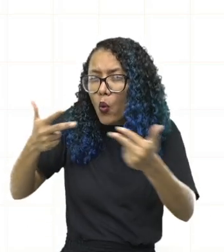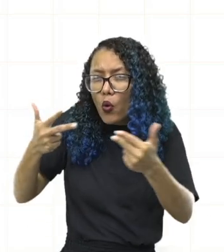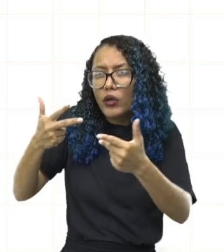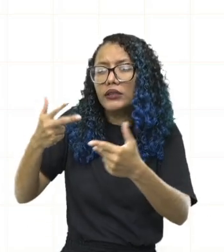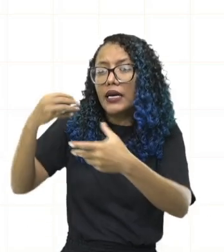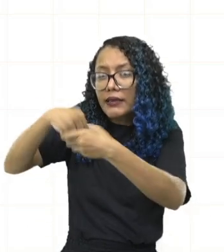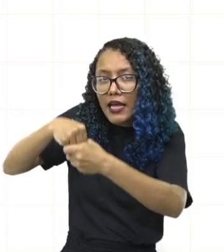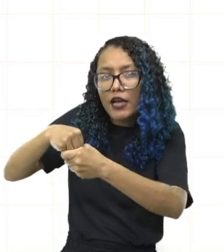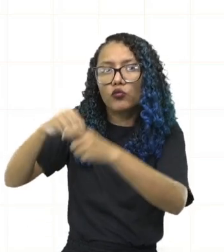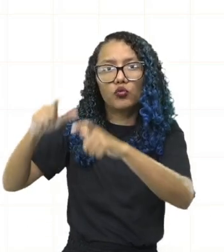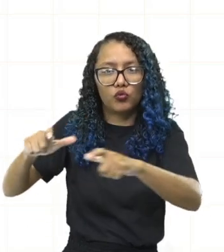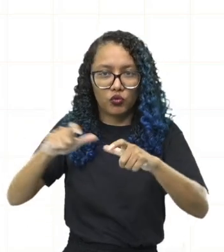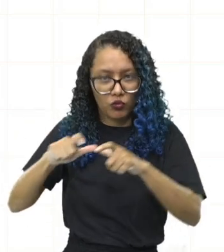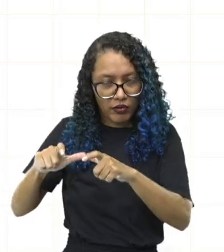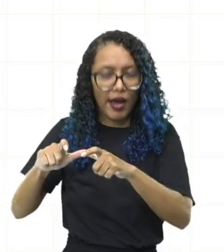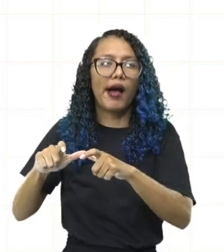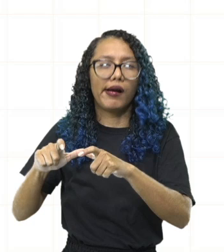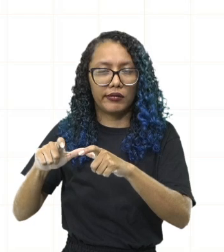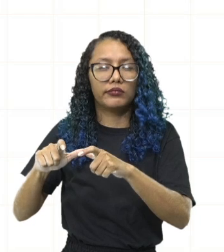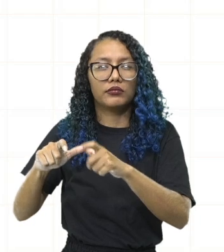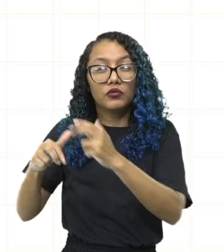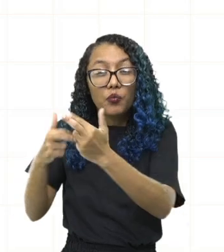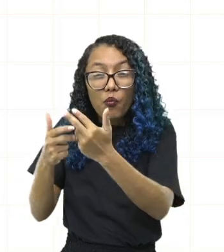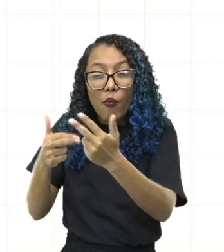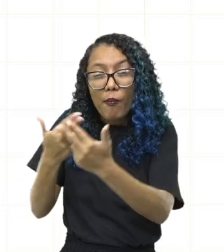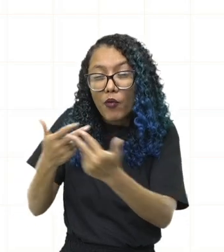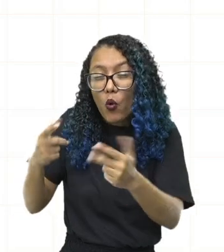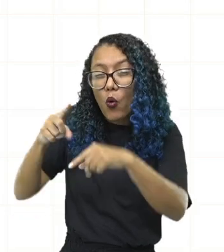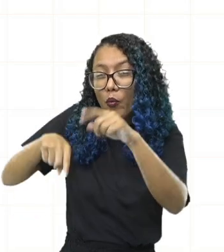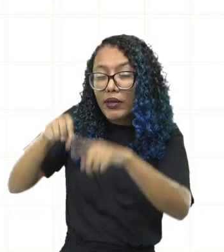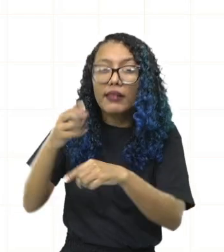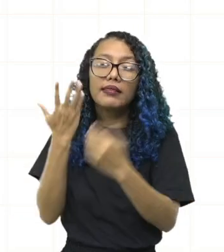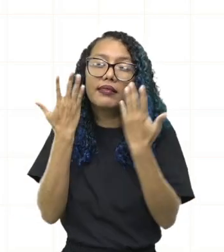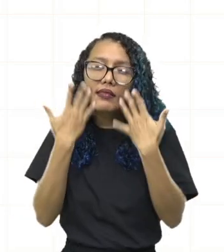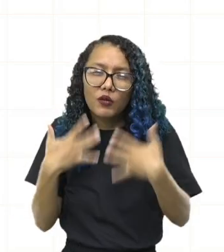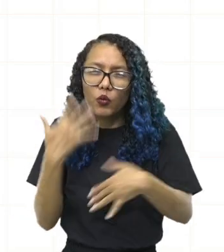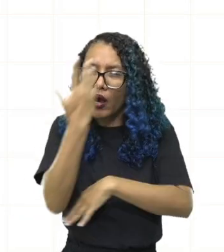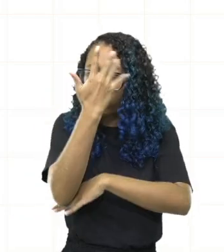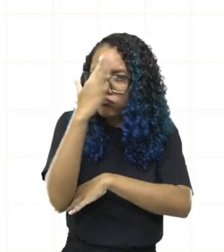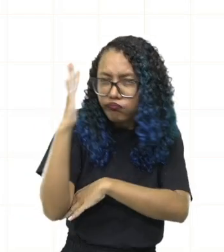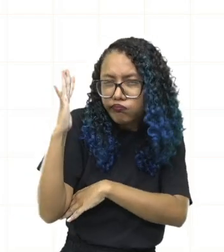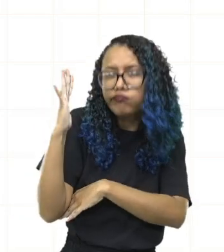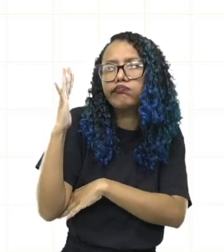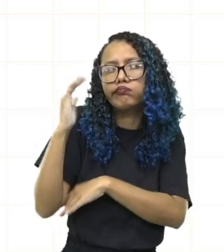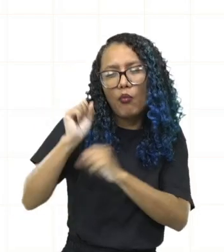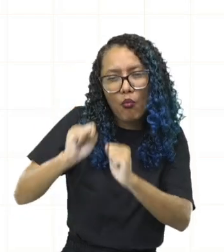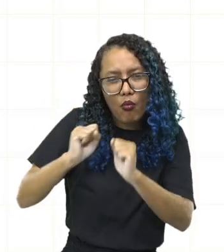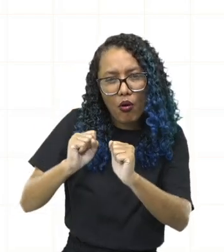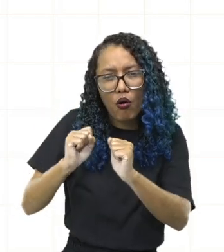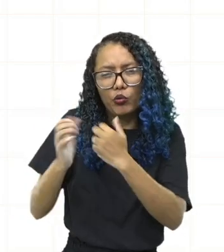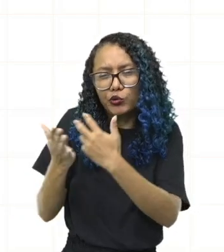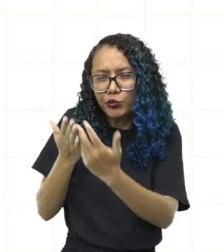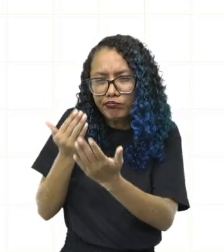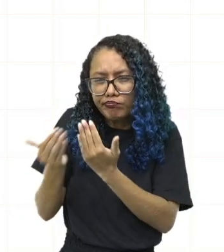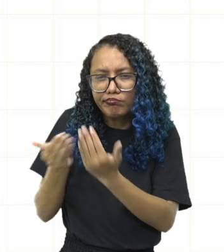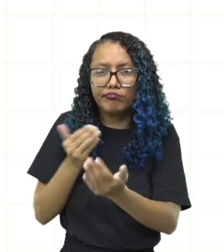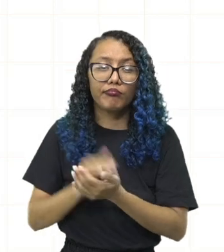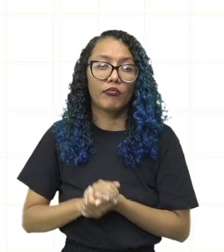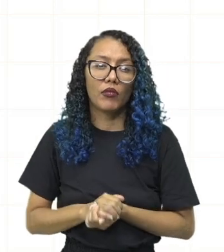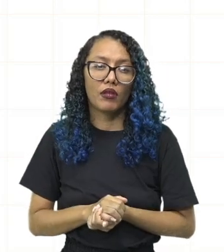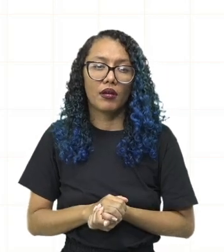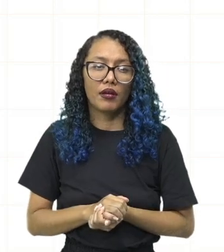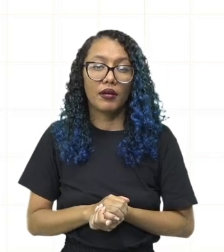tá bom? Dos recursos naturais. Desde que esses recursos ambientais, né, esses recursos